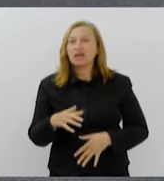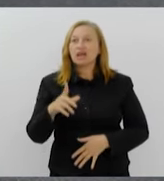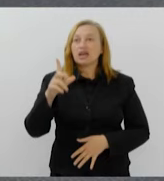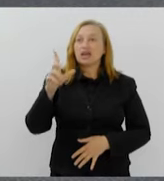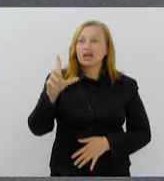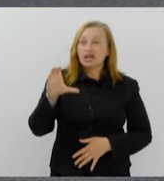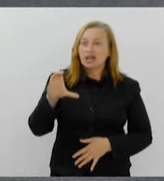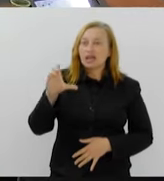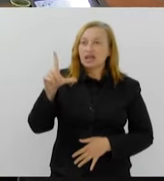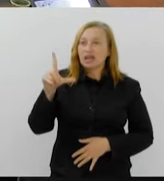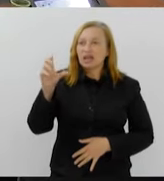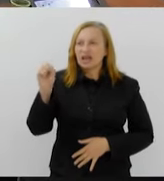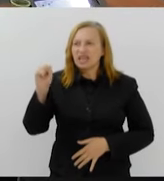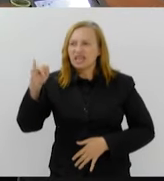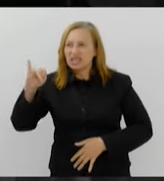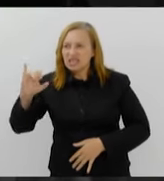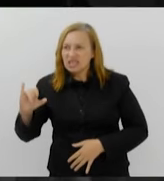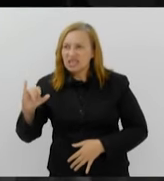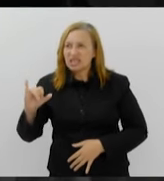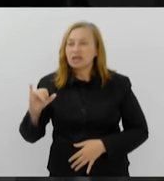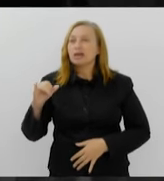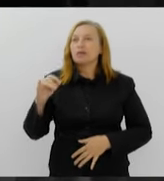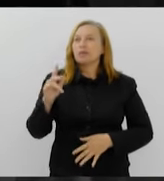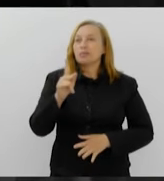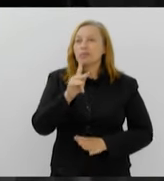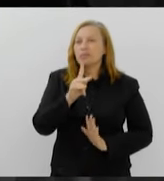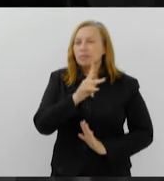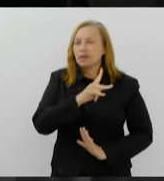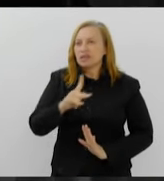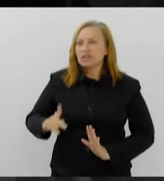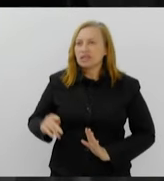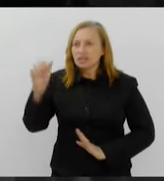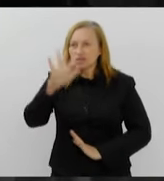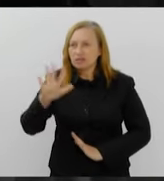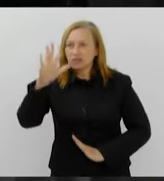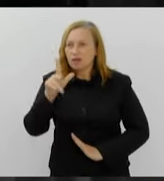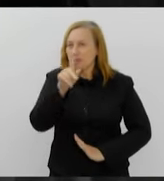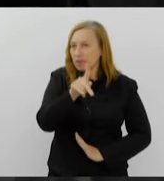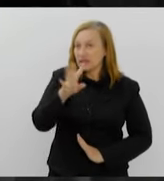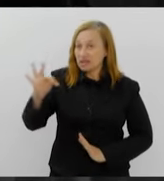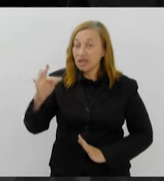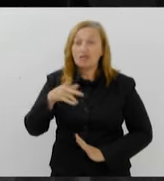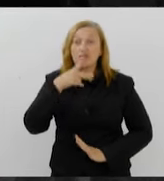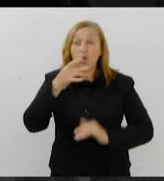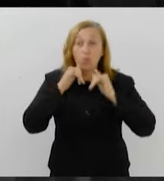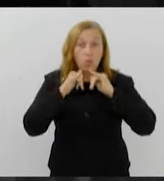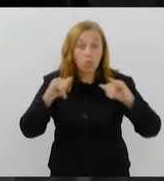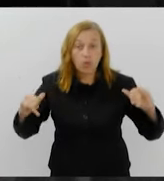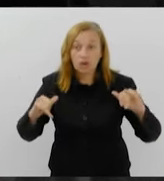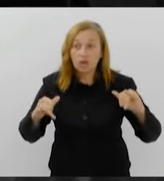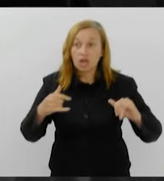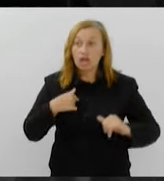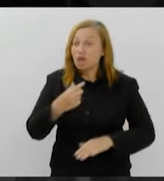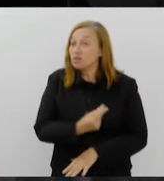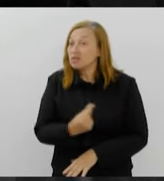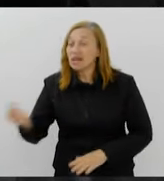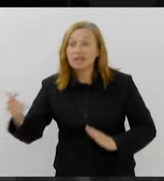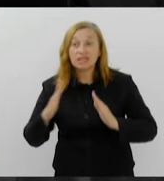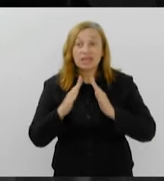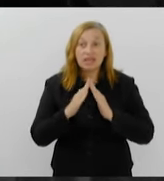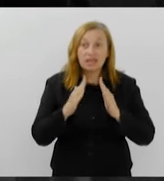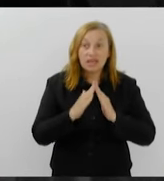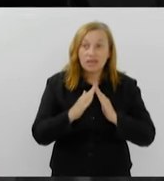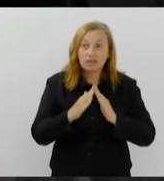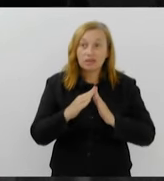hofman saling é presidente Nacional do disse de forma pública que eu saí de casa para